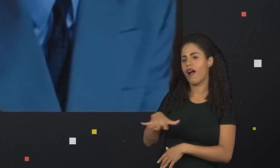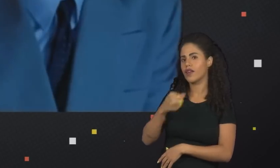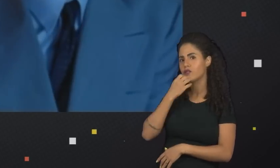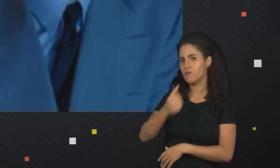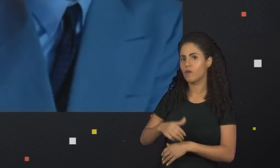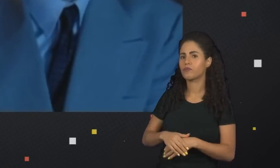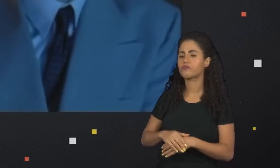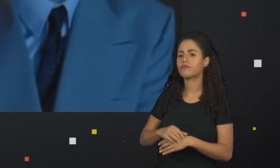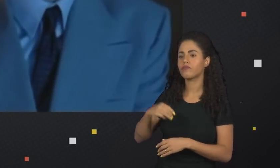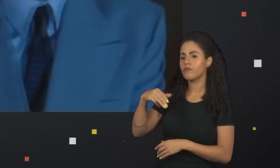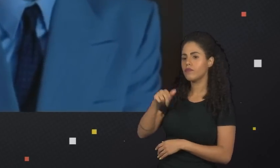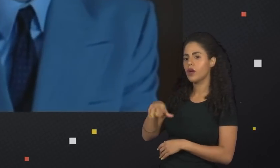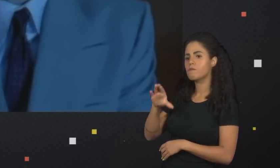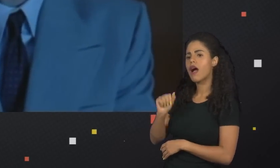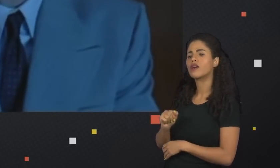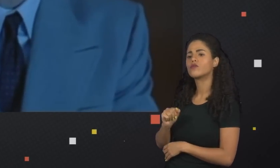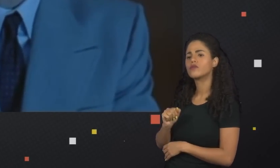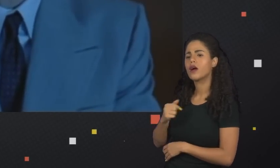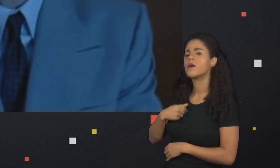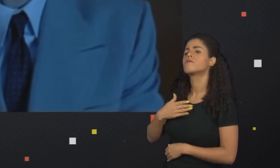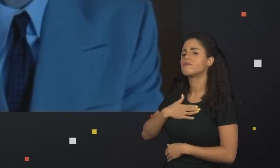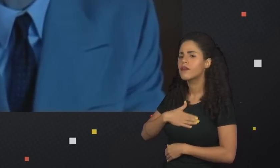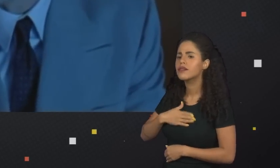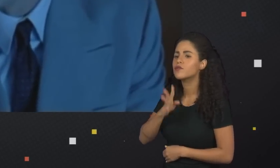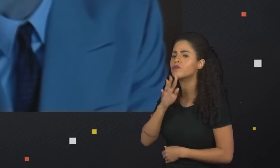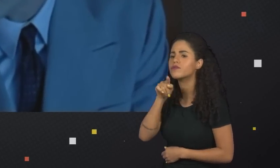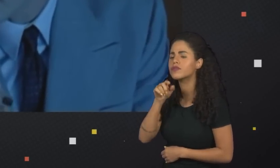nome é Mário Lago, um prazer.